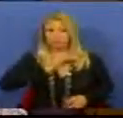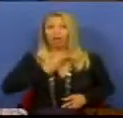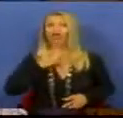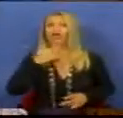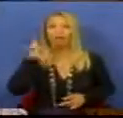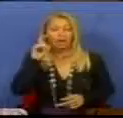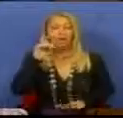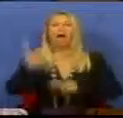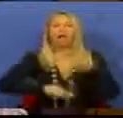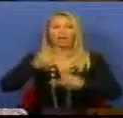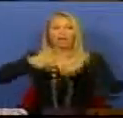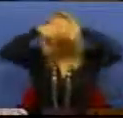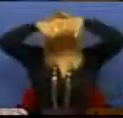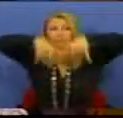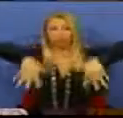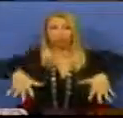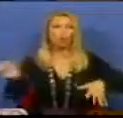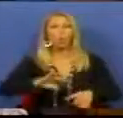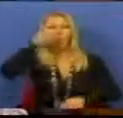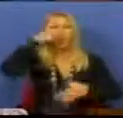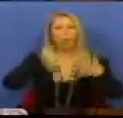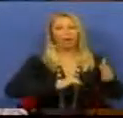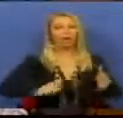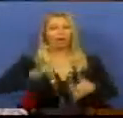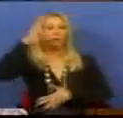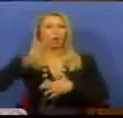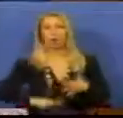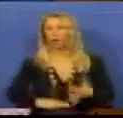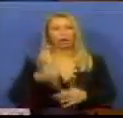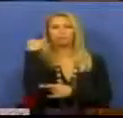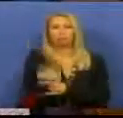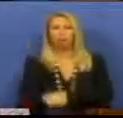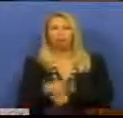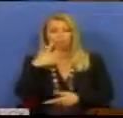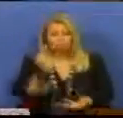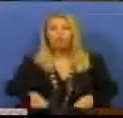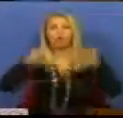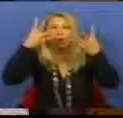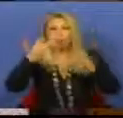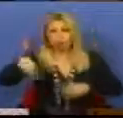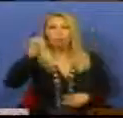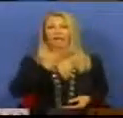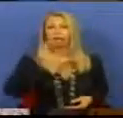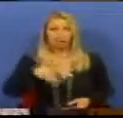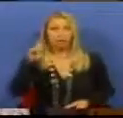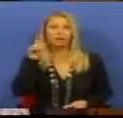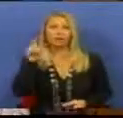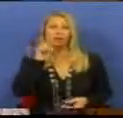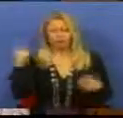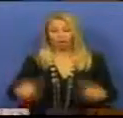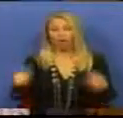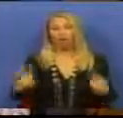é hierárquica e não coloca colegas contra colegas? Não. Obteve o PSD a garantia de que